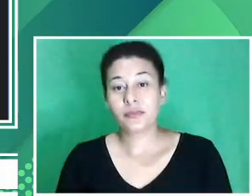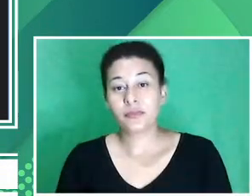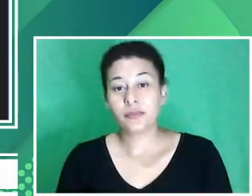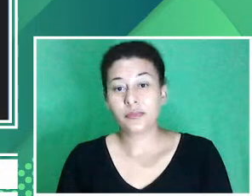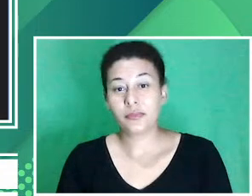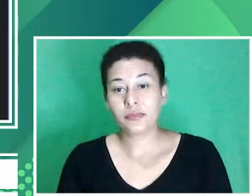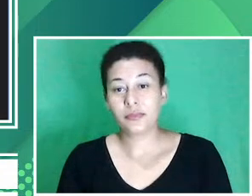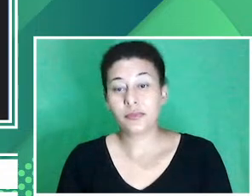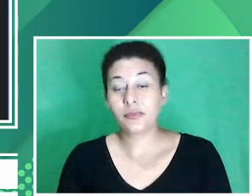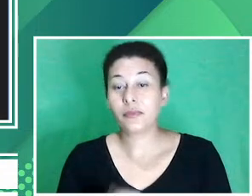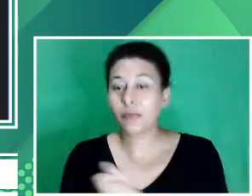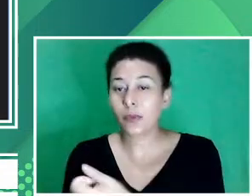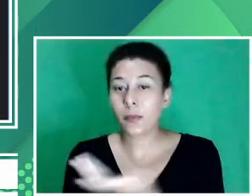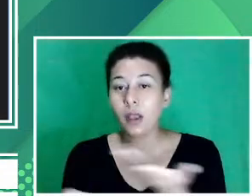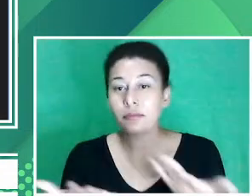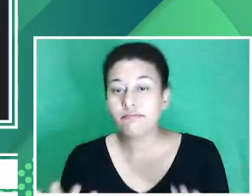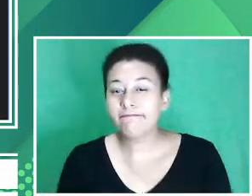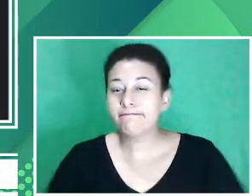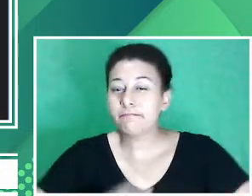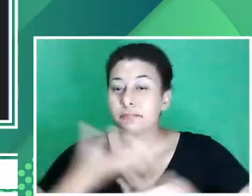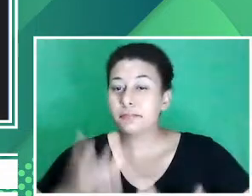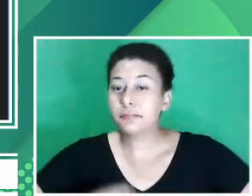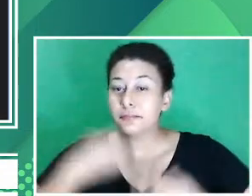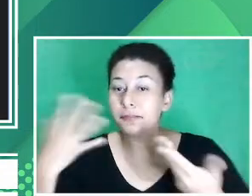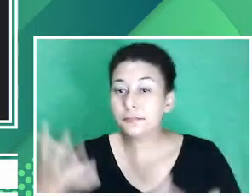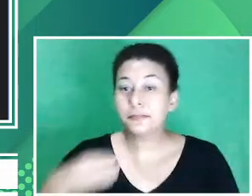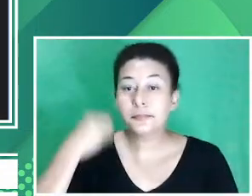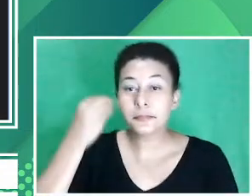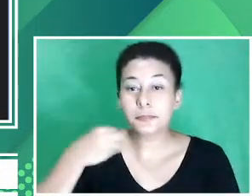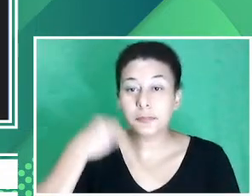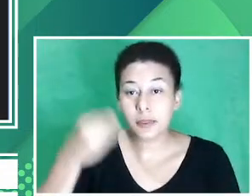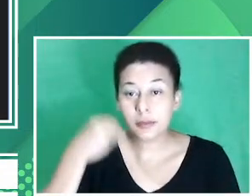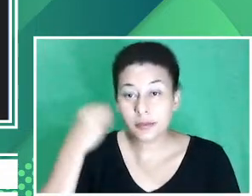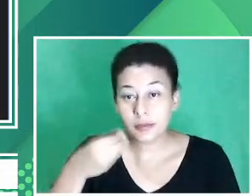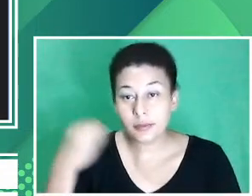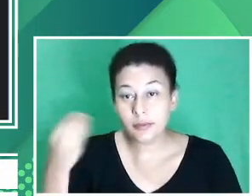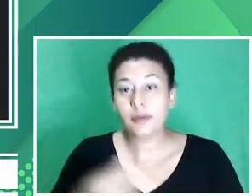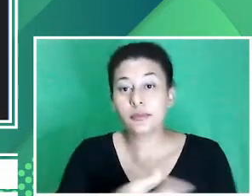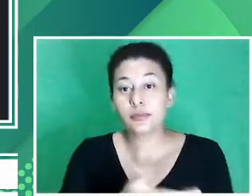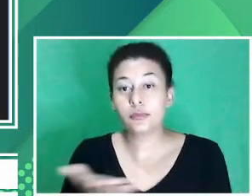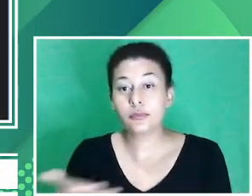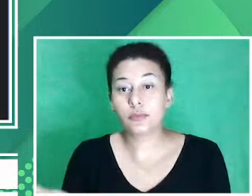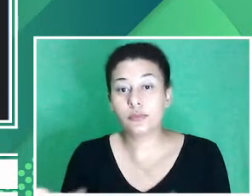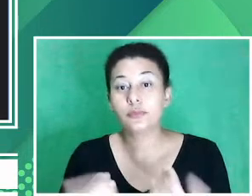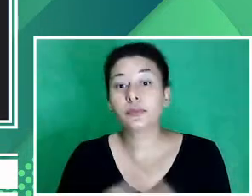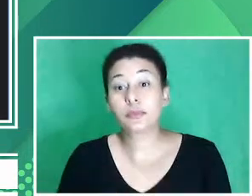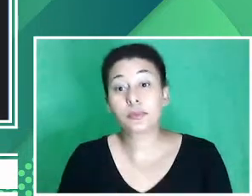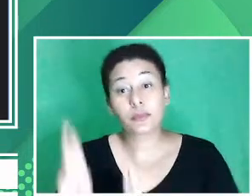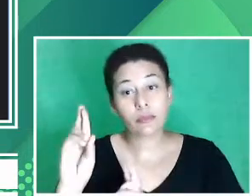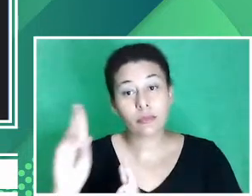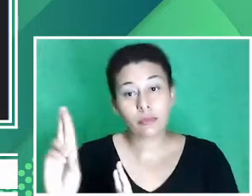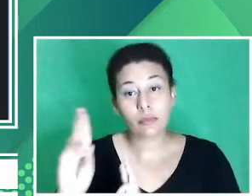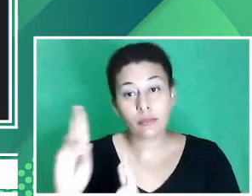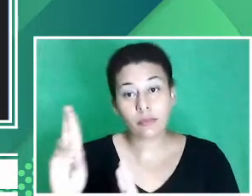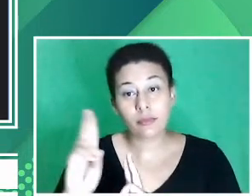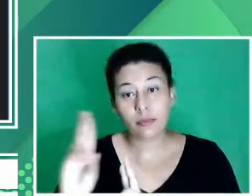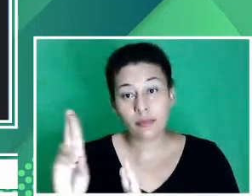das nossas experiências para o bem comum. Então, espero que esse espaço